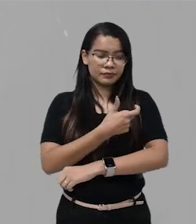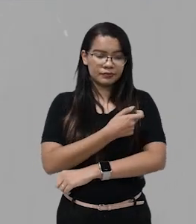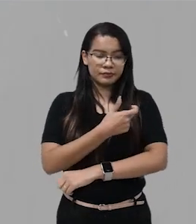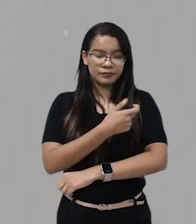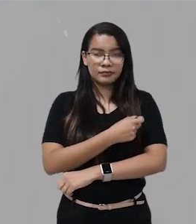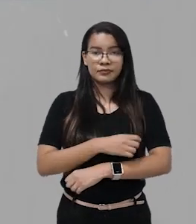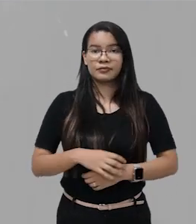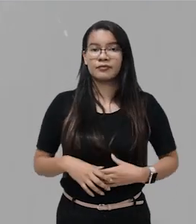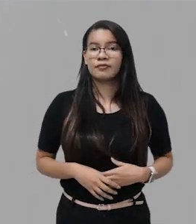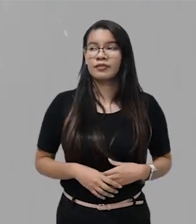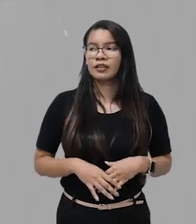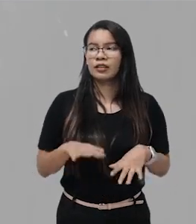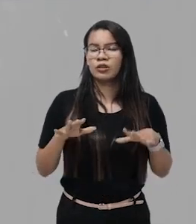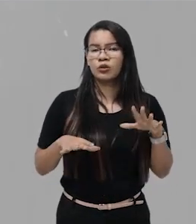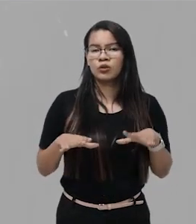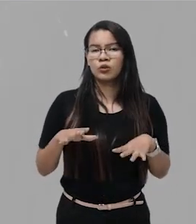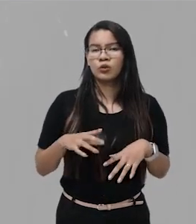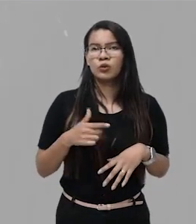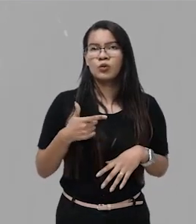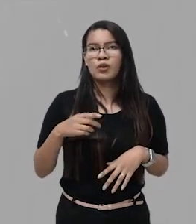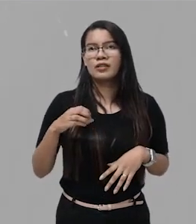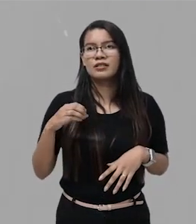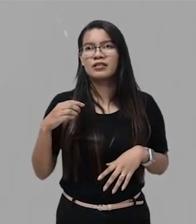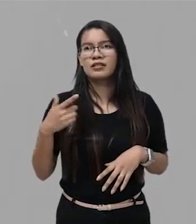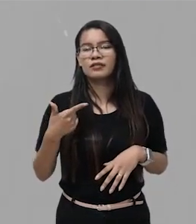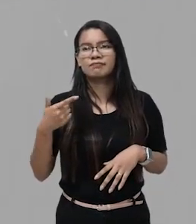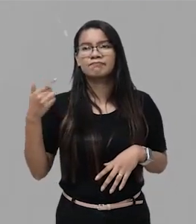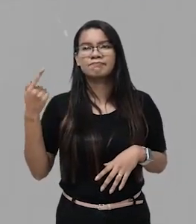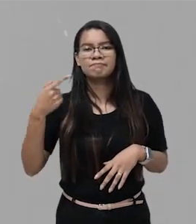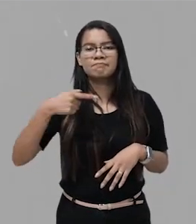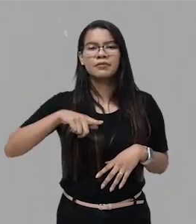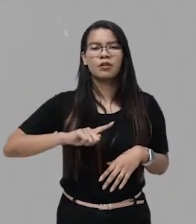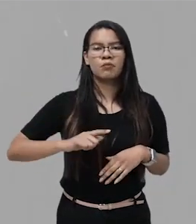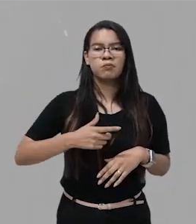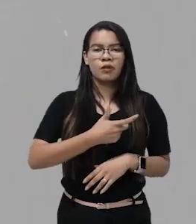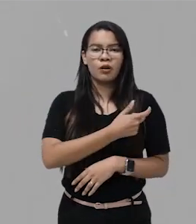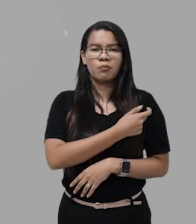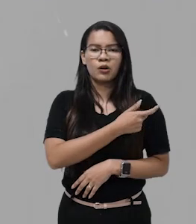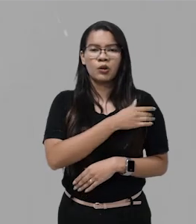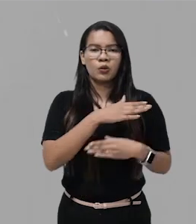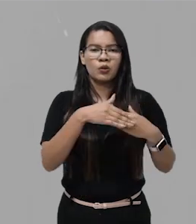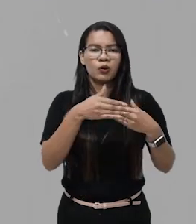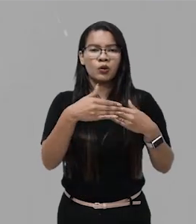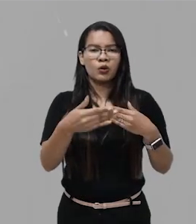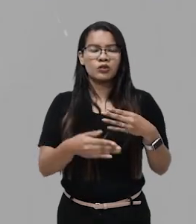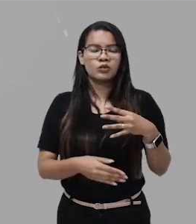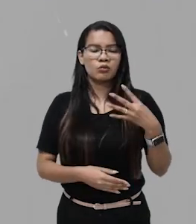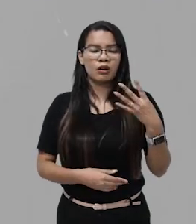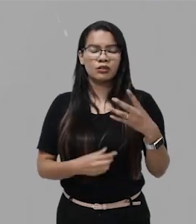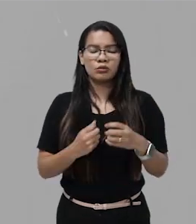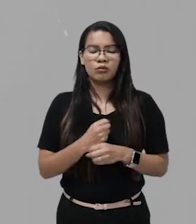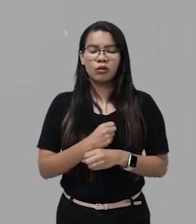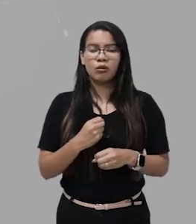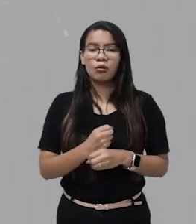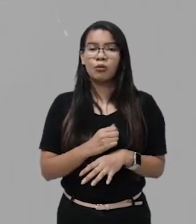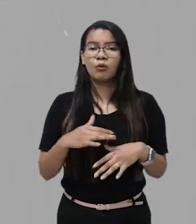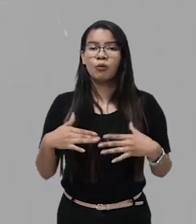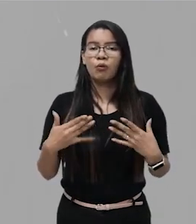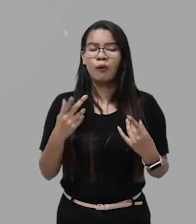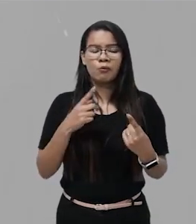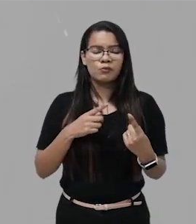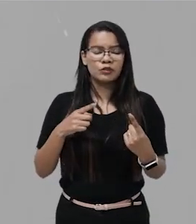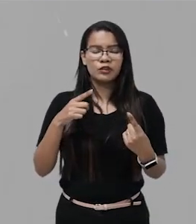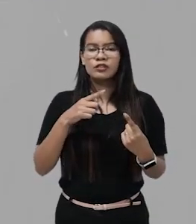Segundo ele, foram uma média de 2.000 aplicações que ele teve no decorrer desses 4 anos. Com o objetivo de quê?